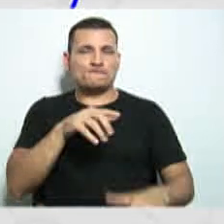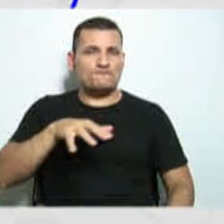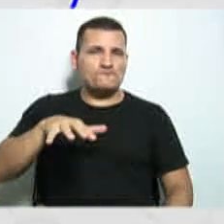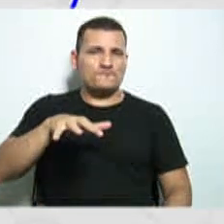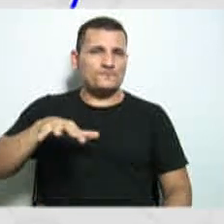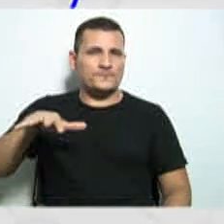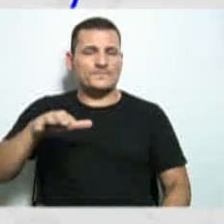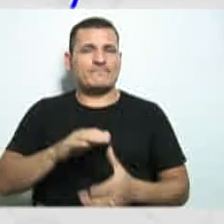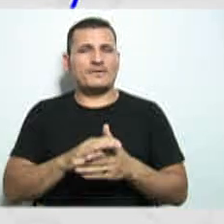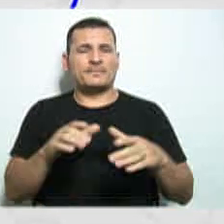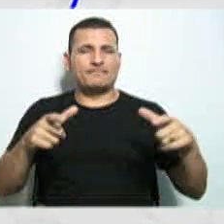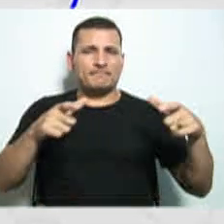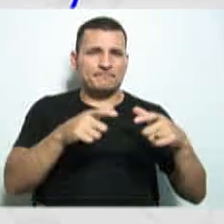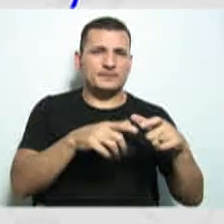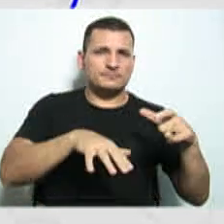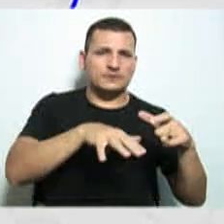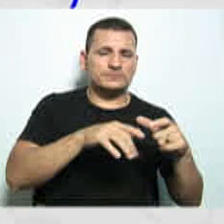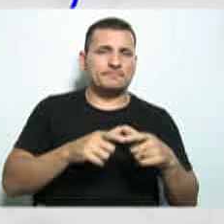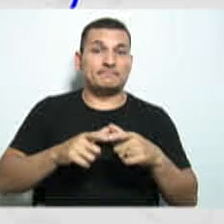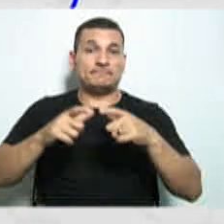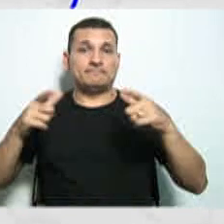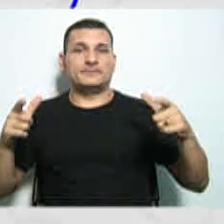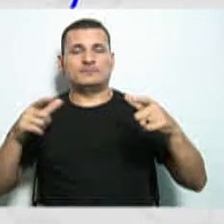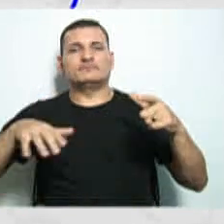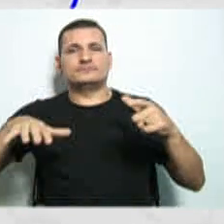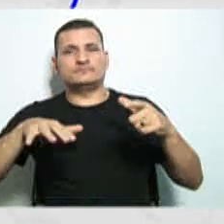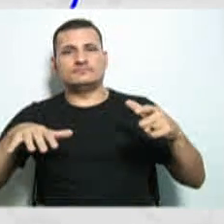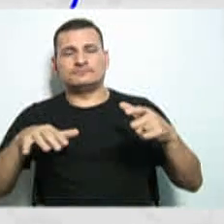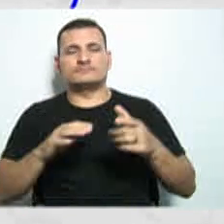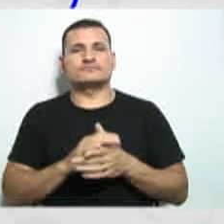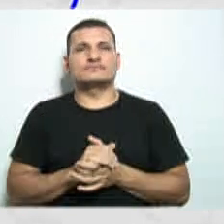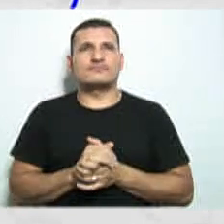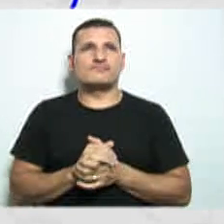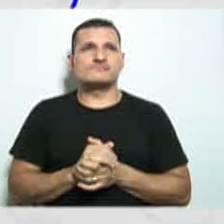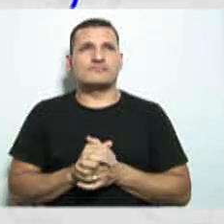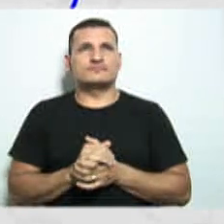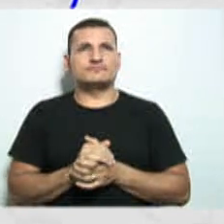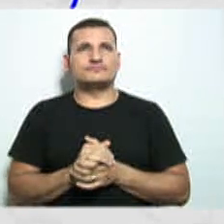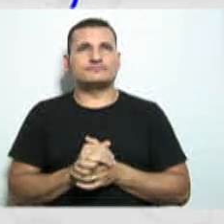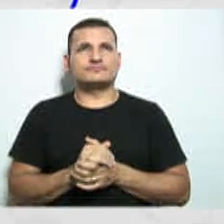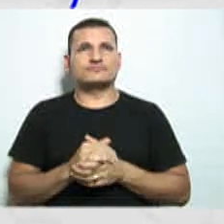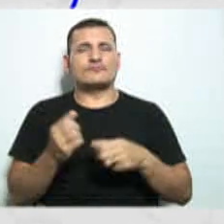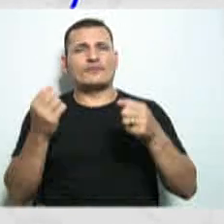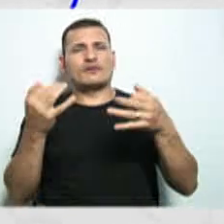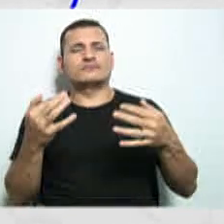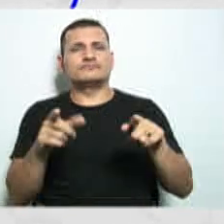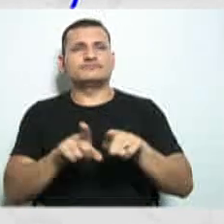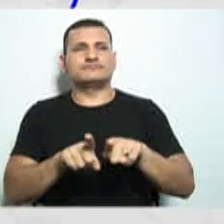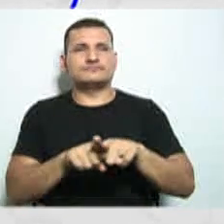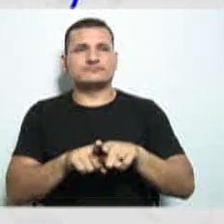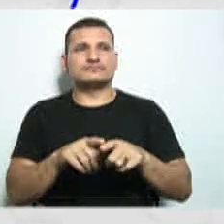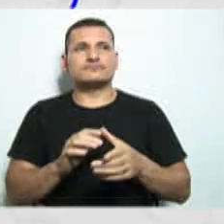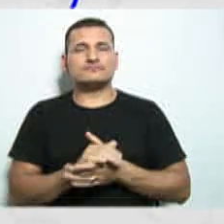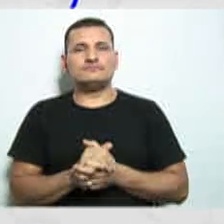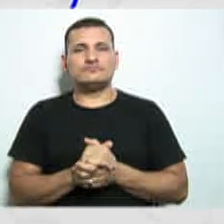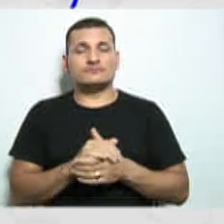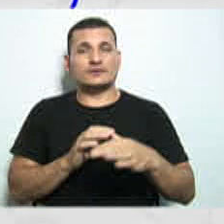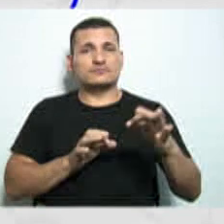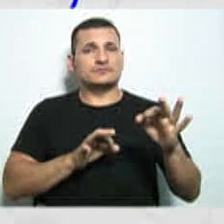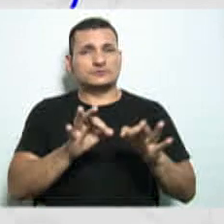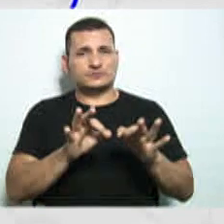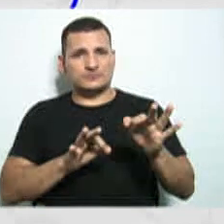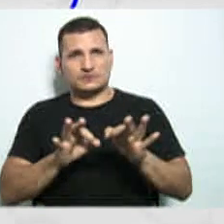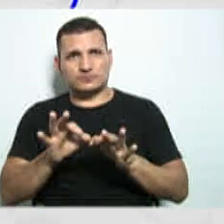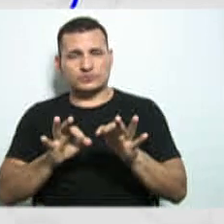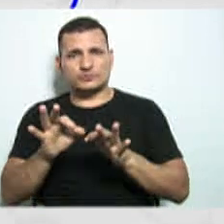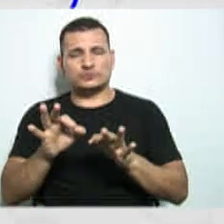os micro, macro aliás, micro e macro ambiente. Falamos também na parte, né, do planejamento